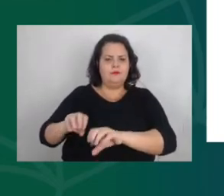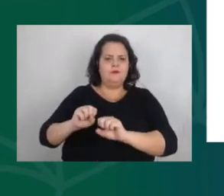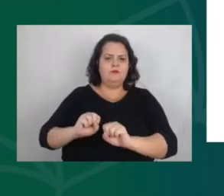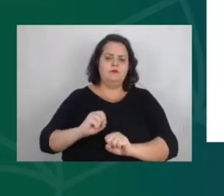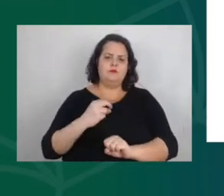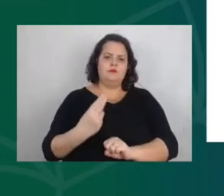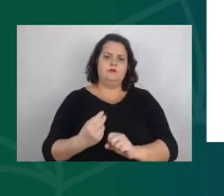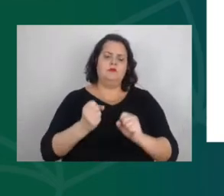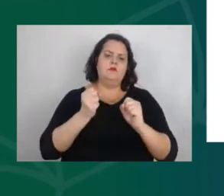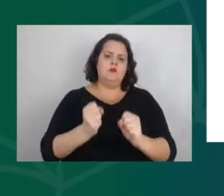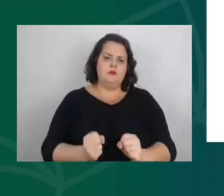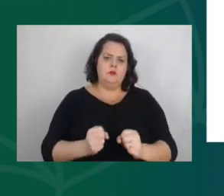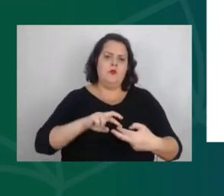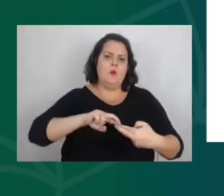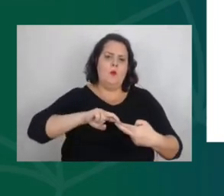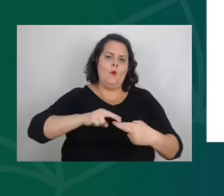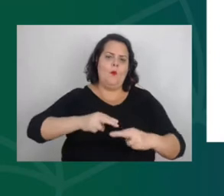carga genética